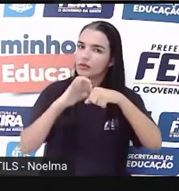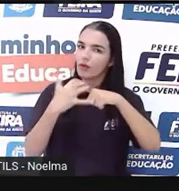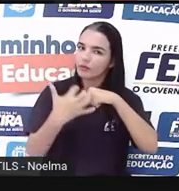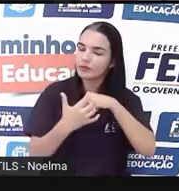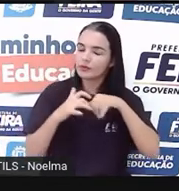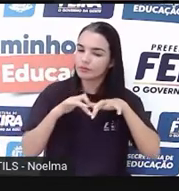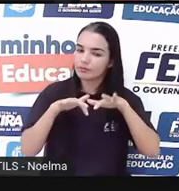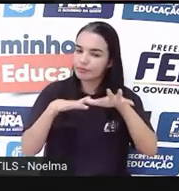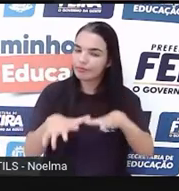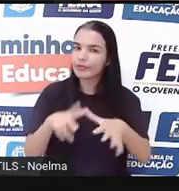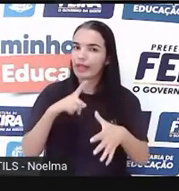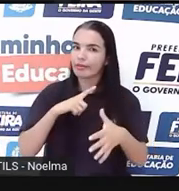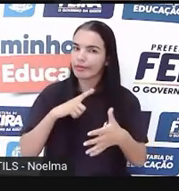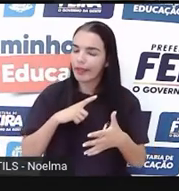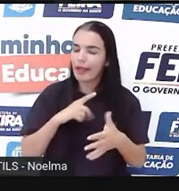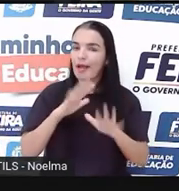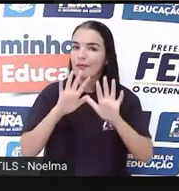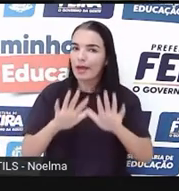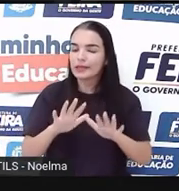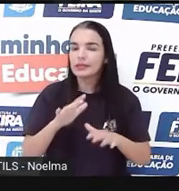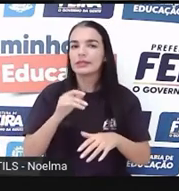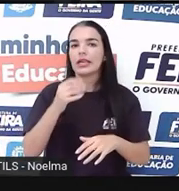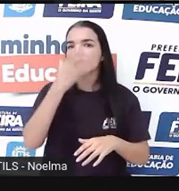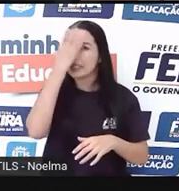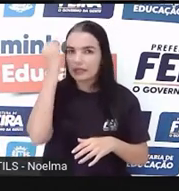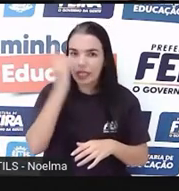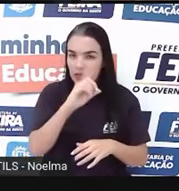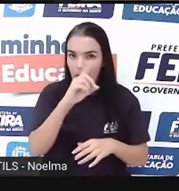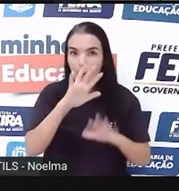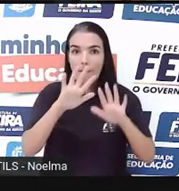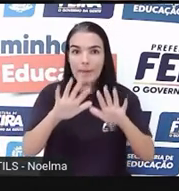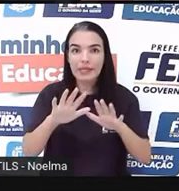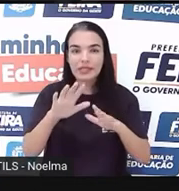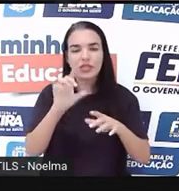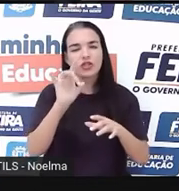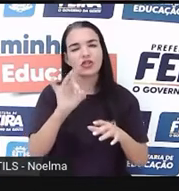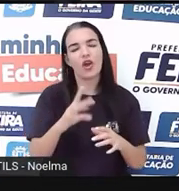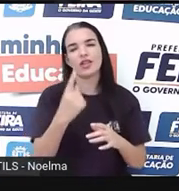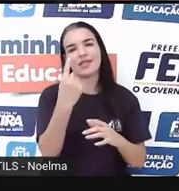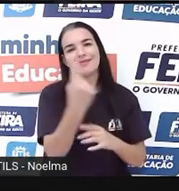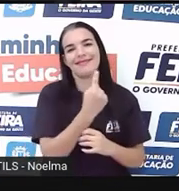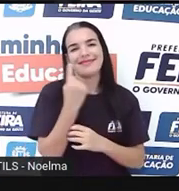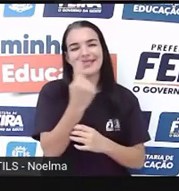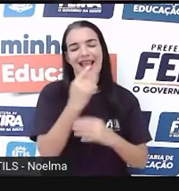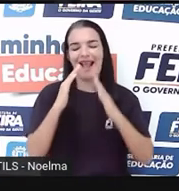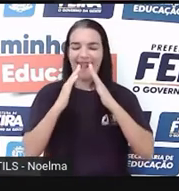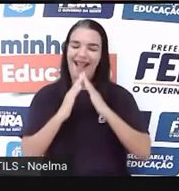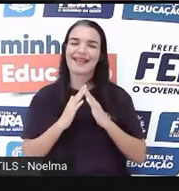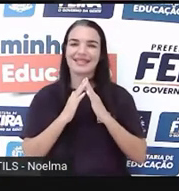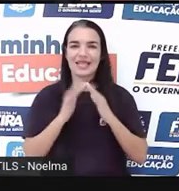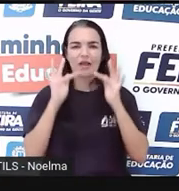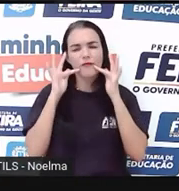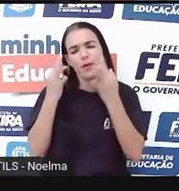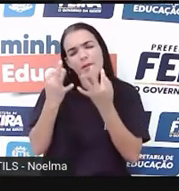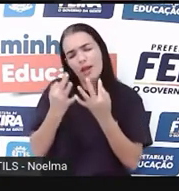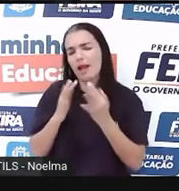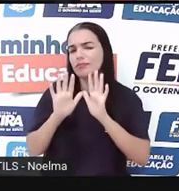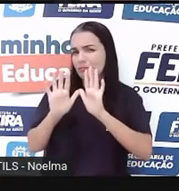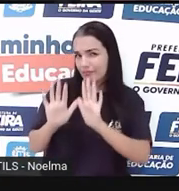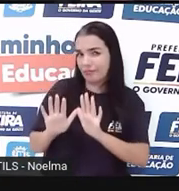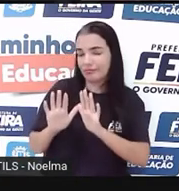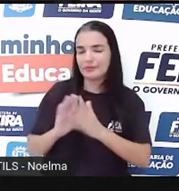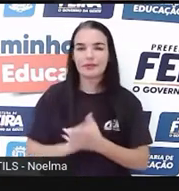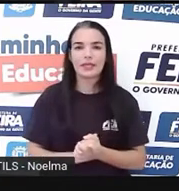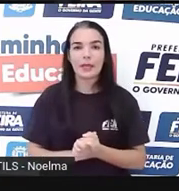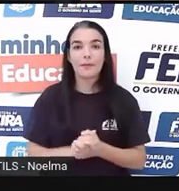nos esquecer. Por isso, essa festa você vai fazer particular, na sua casa, com seus familiares.